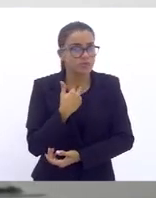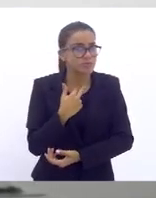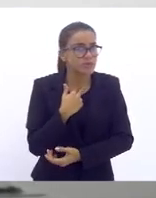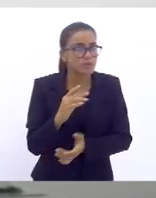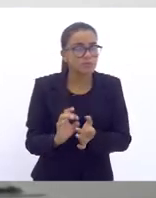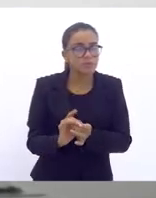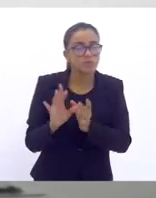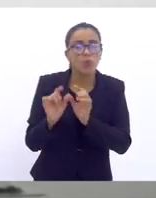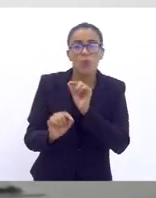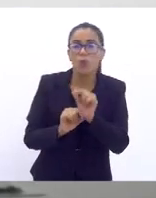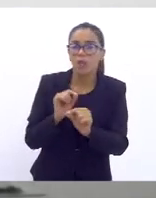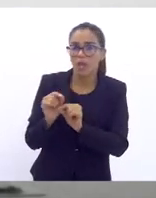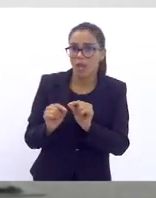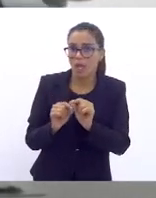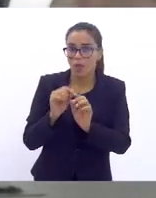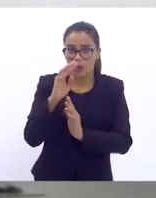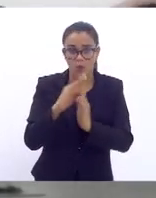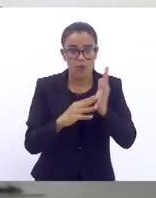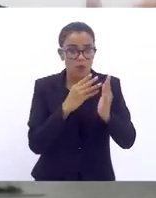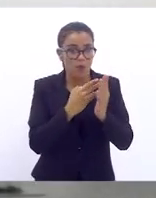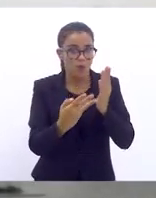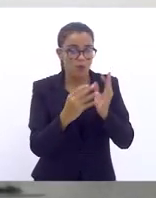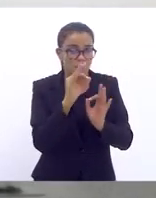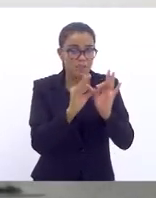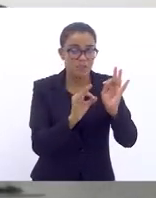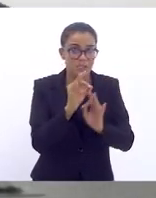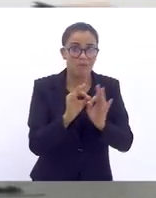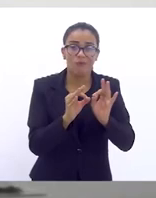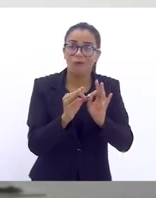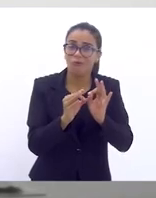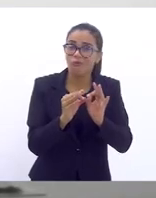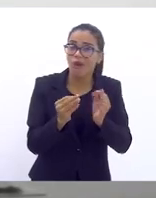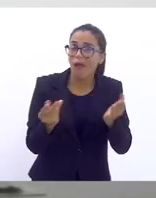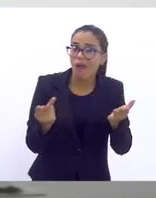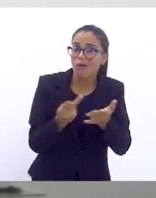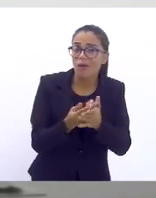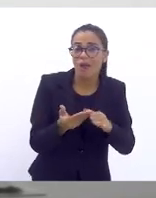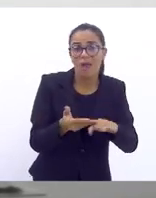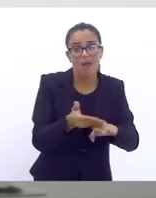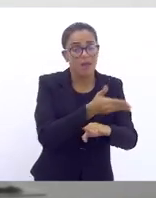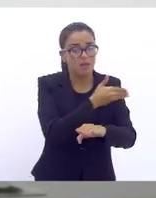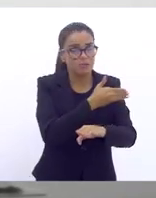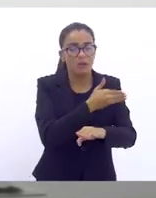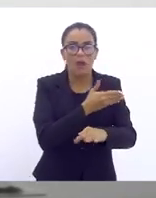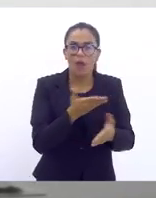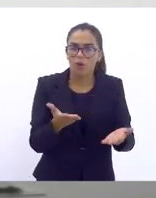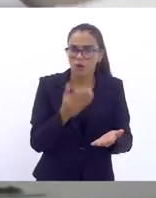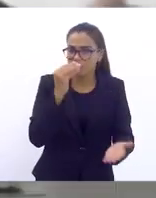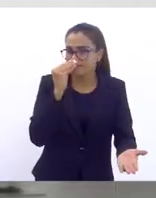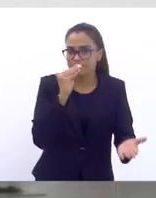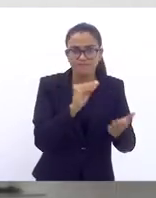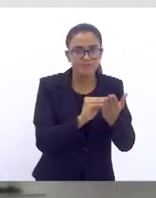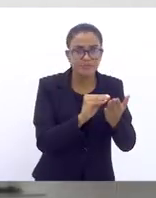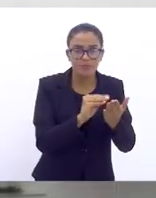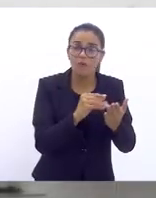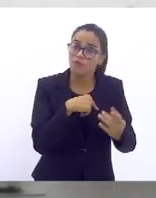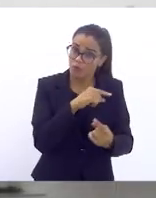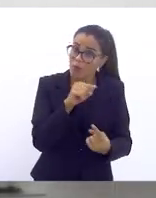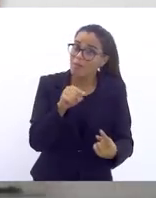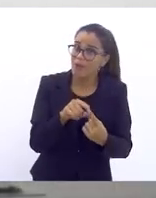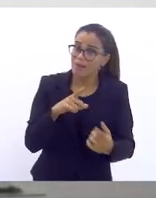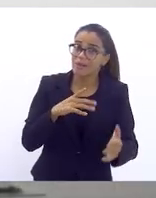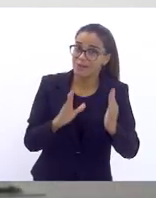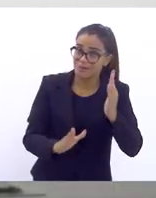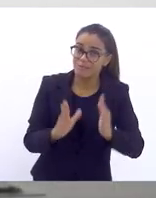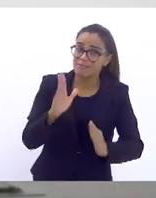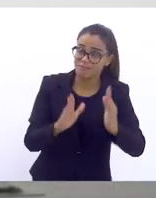que o planejamento que foi iniciado anteriormente Ele simplesmente não seja cumprido porque foi uma meta estabelecida Então